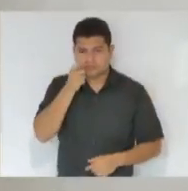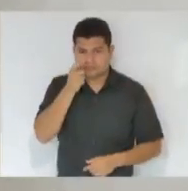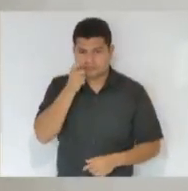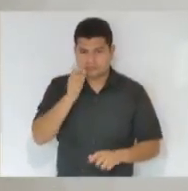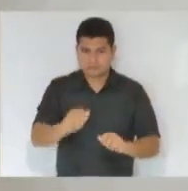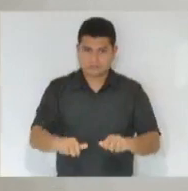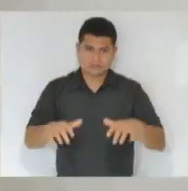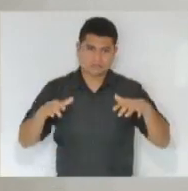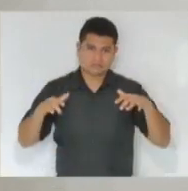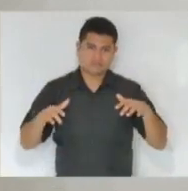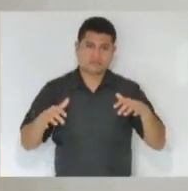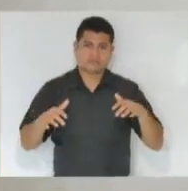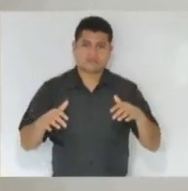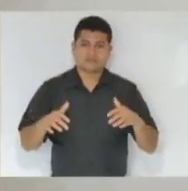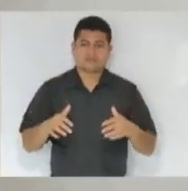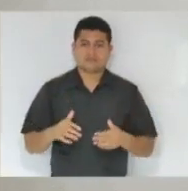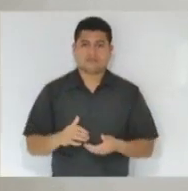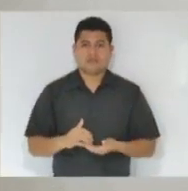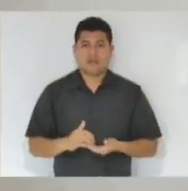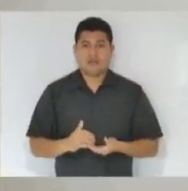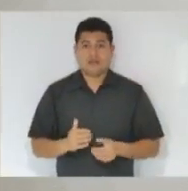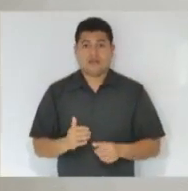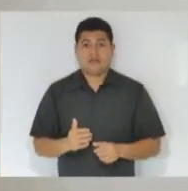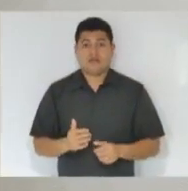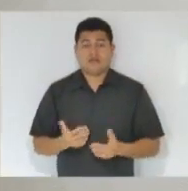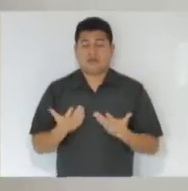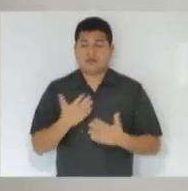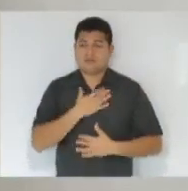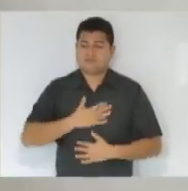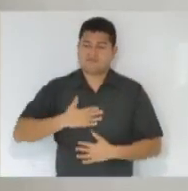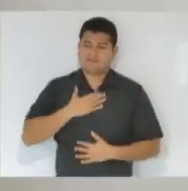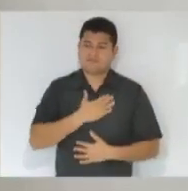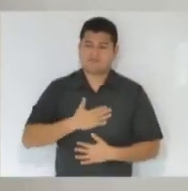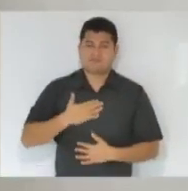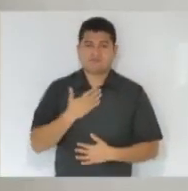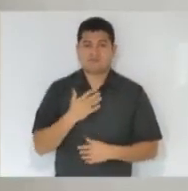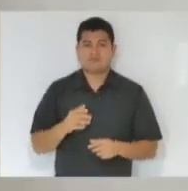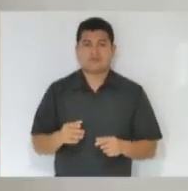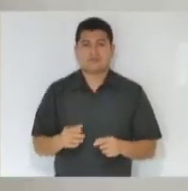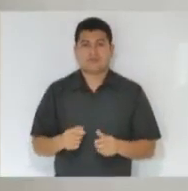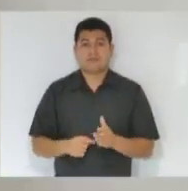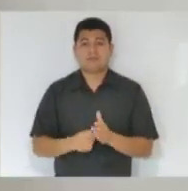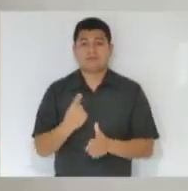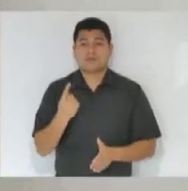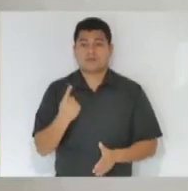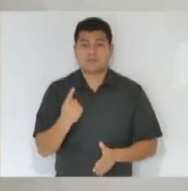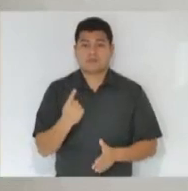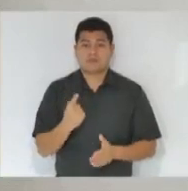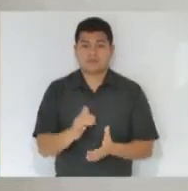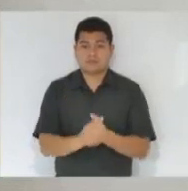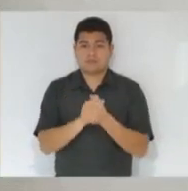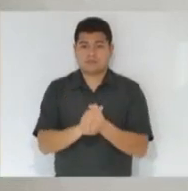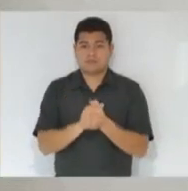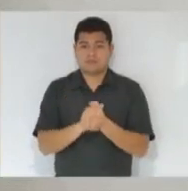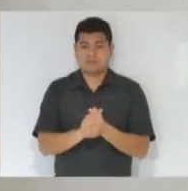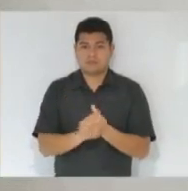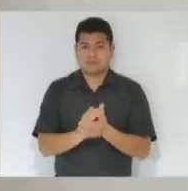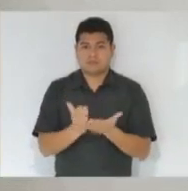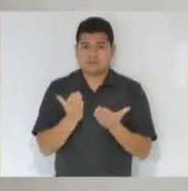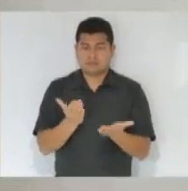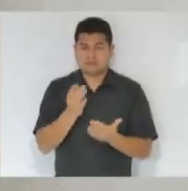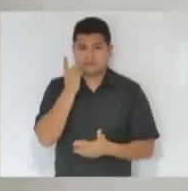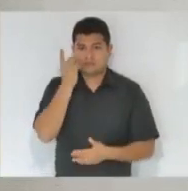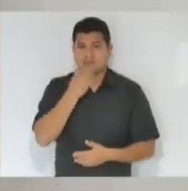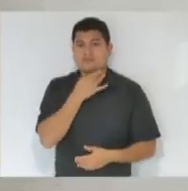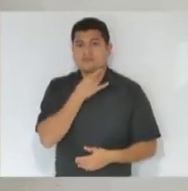Primeiro, senhores deputados, gostaria de cumprimentar o deputado Cobalcini, município